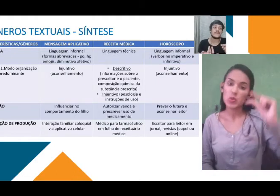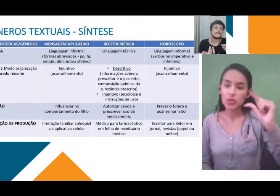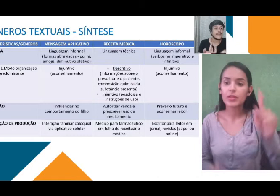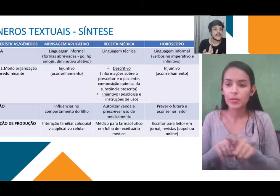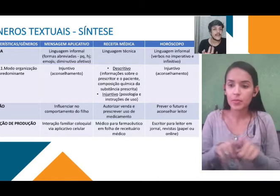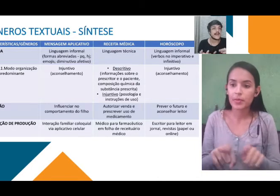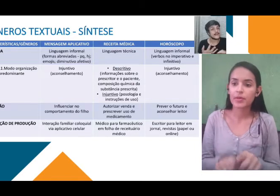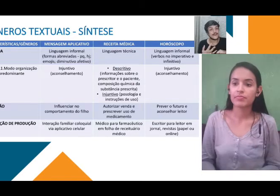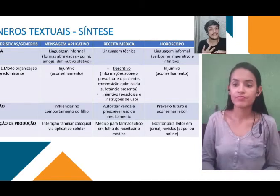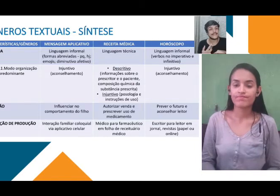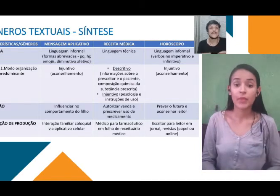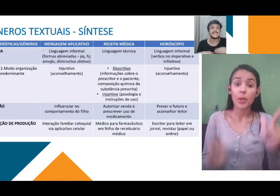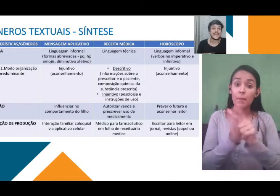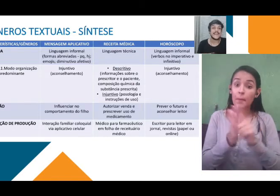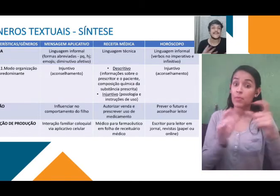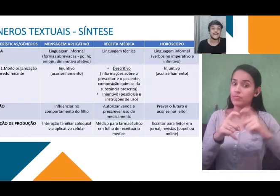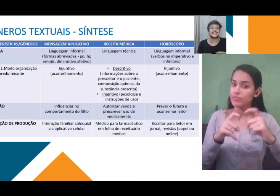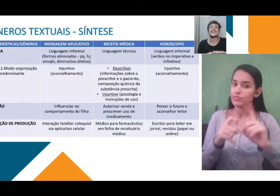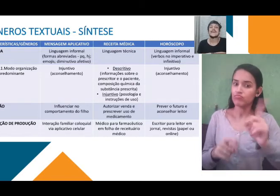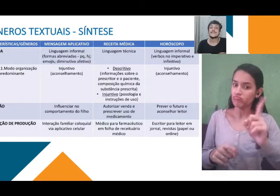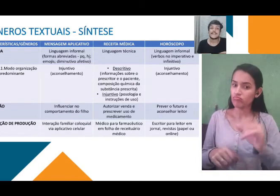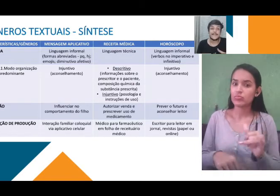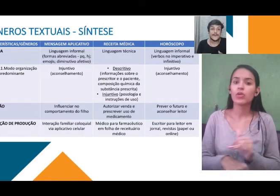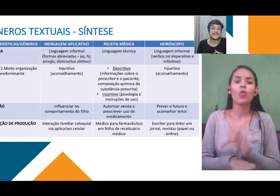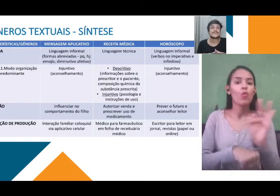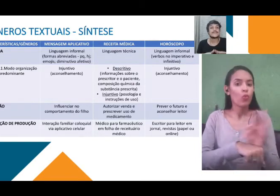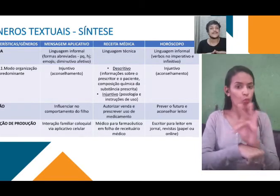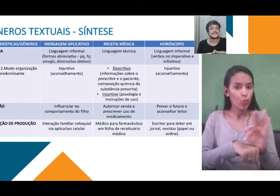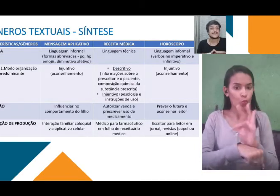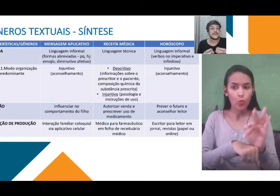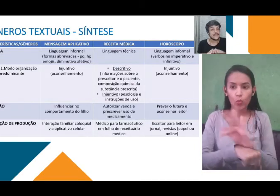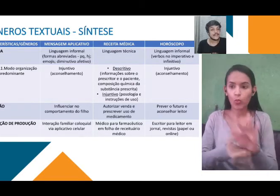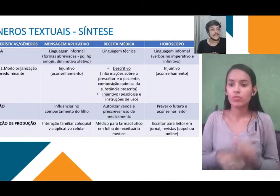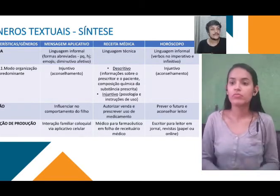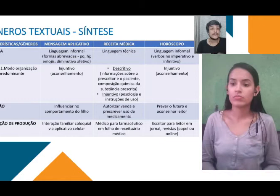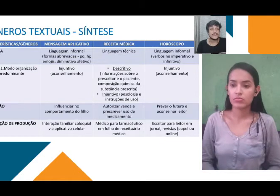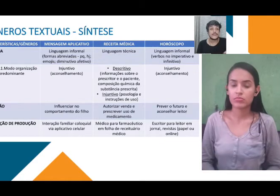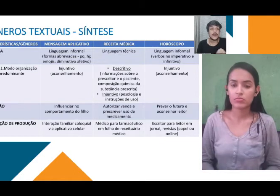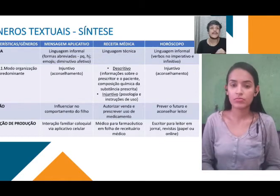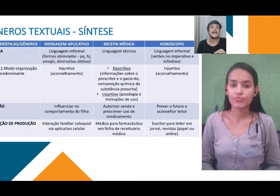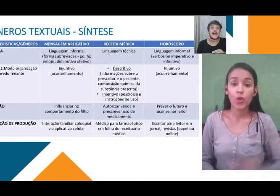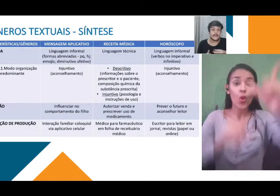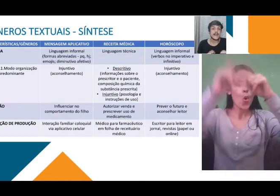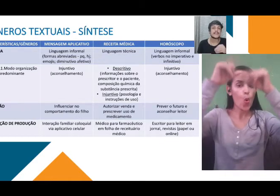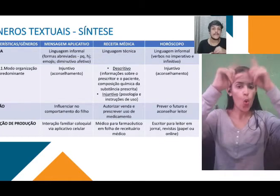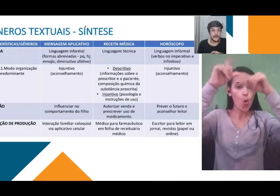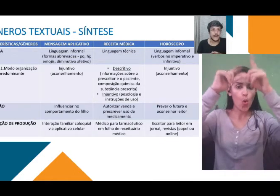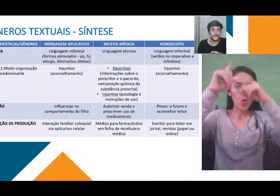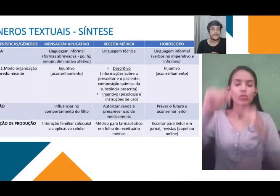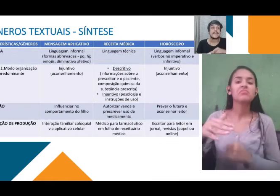como o PQ, HJ, né? Porque hoje, os emojis, o diminutivo afetivo, tudo isso torna a